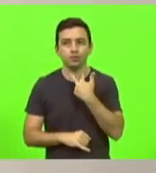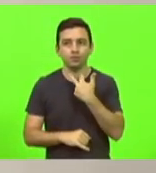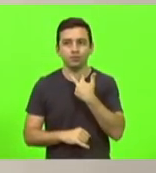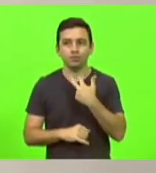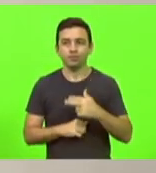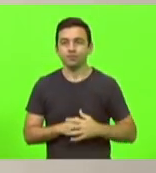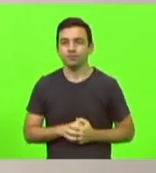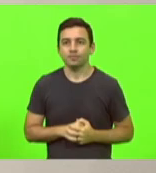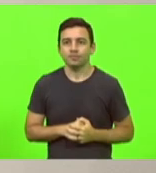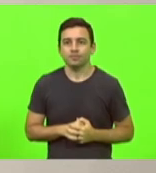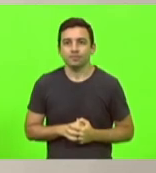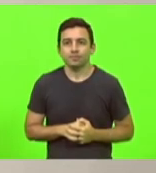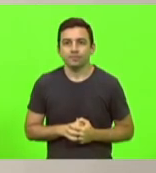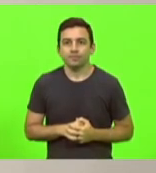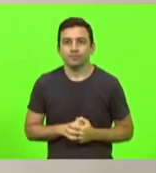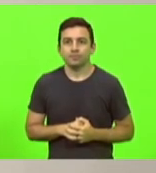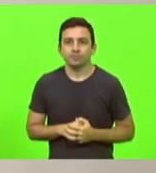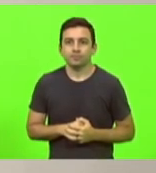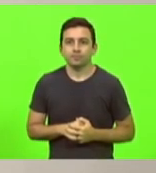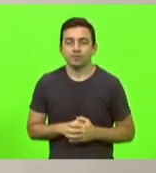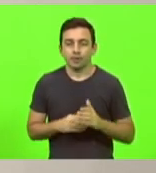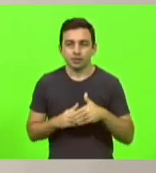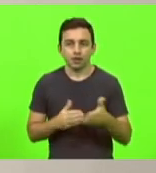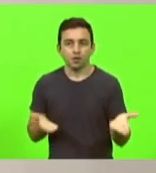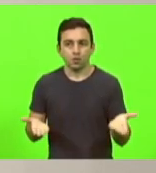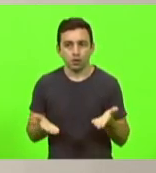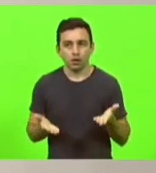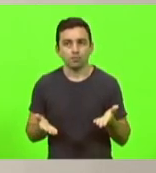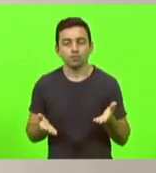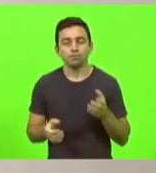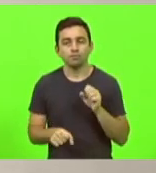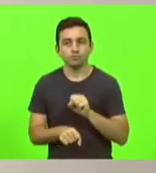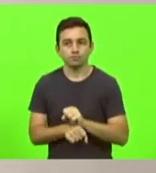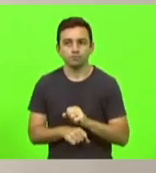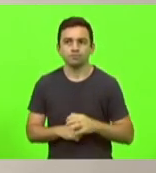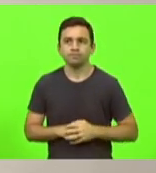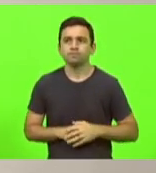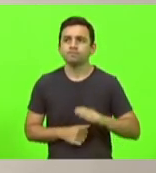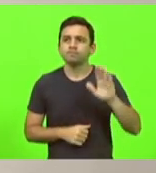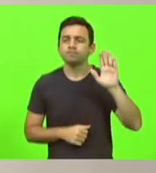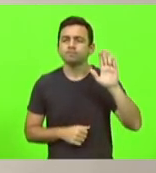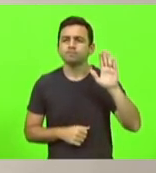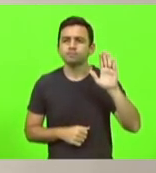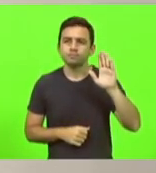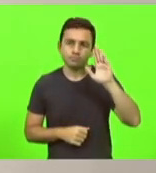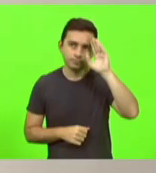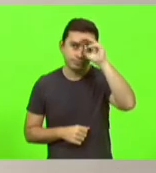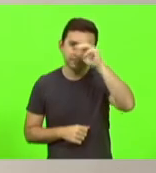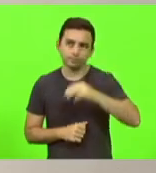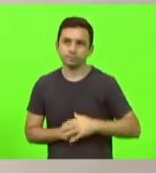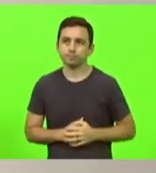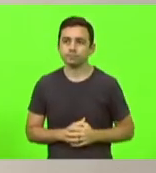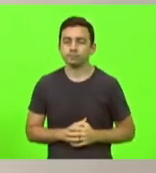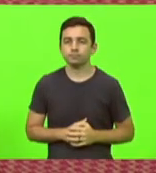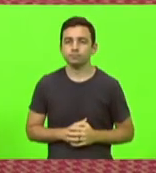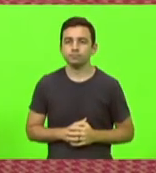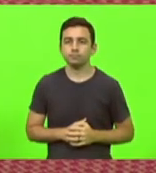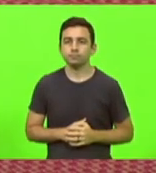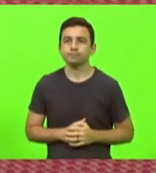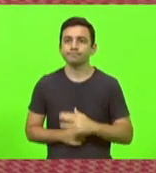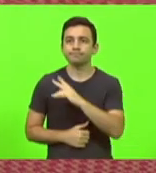Senhor presidente Pelotti, senhor presidente. A partir de agora. Senhor presidente Pelotti, deputado senhor presidente. Marcos Vieira, com a palavra. Senhor